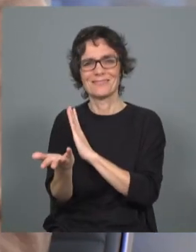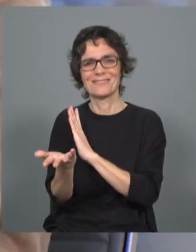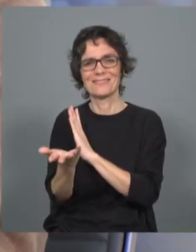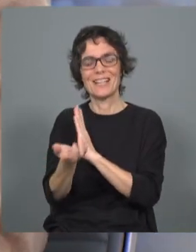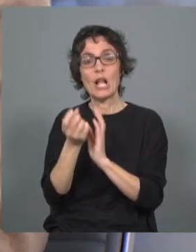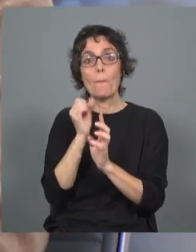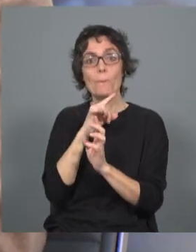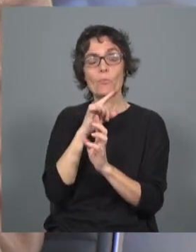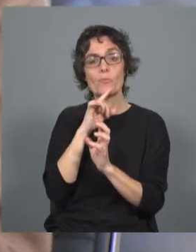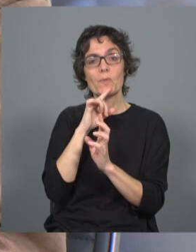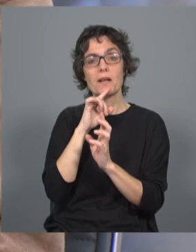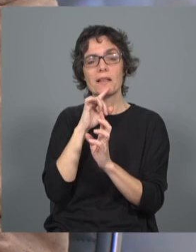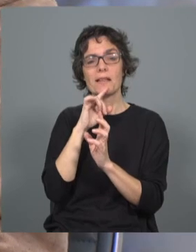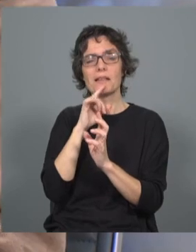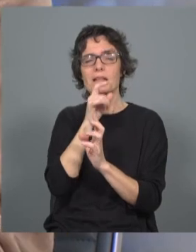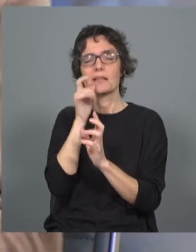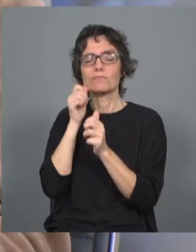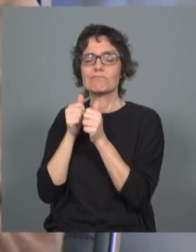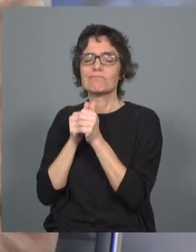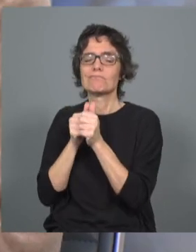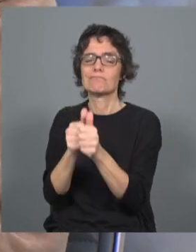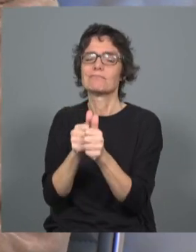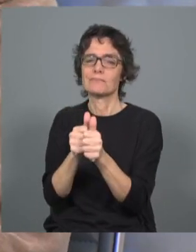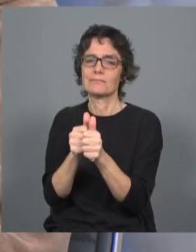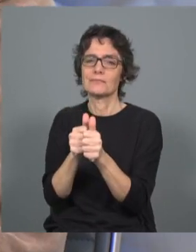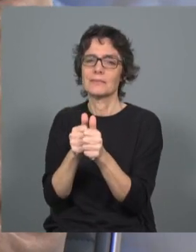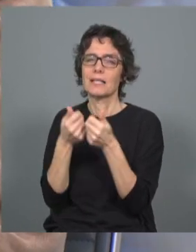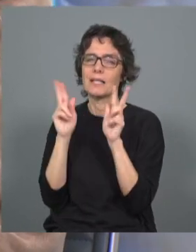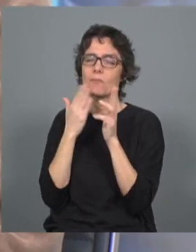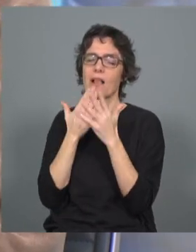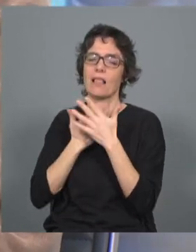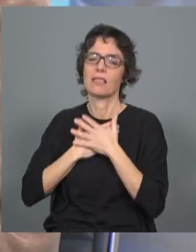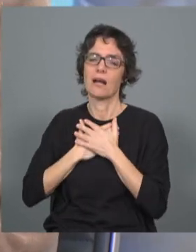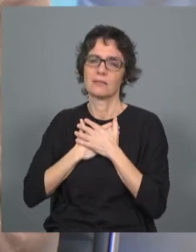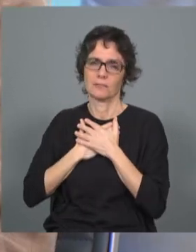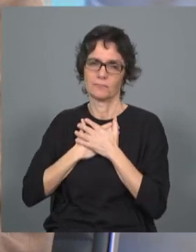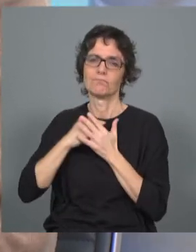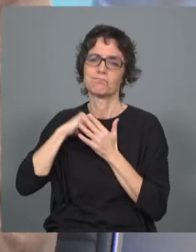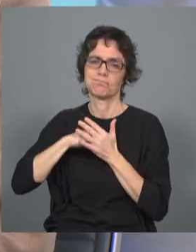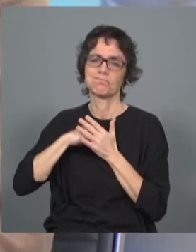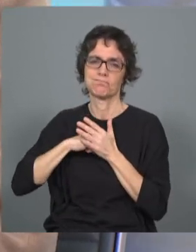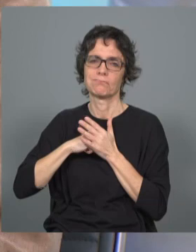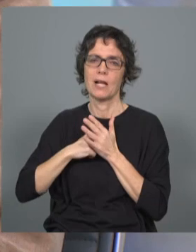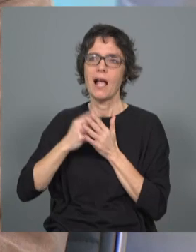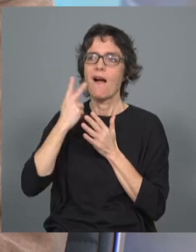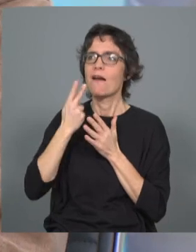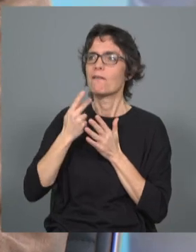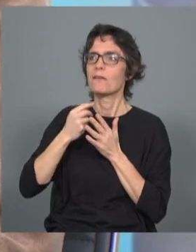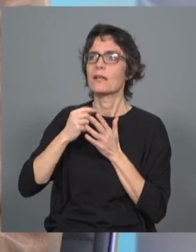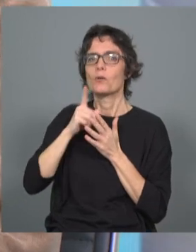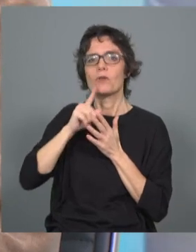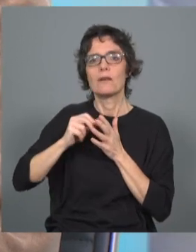alimentar constante desse compromisso e dessa partilha é essencial para recomeçar, para ter vida, que é o